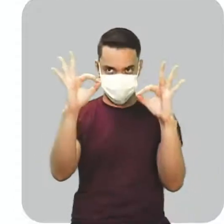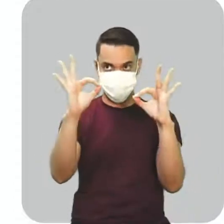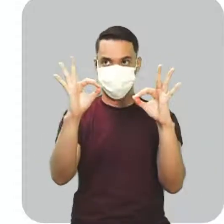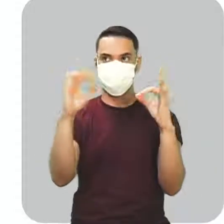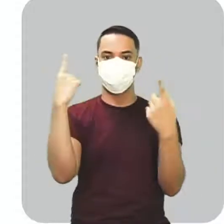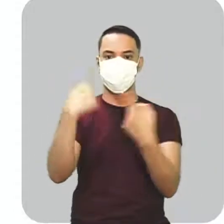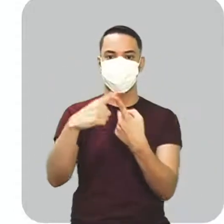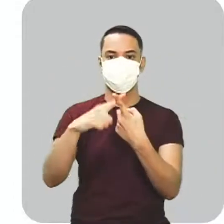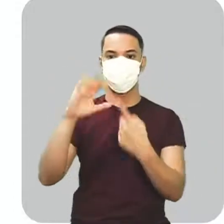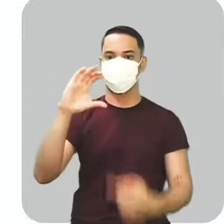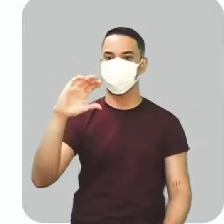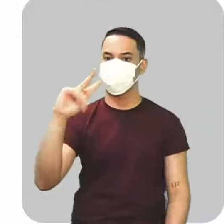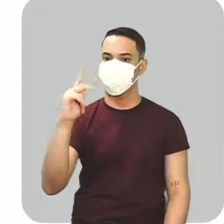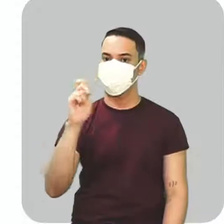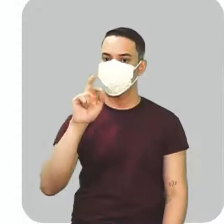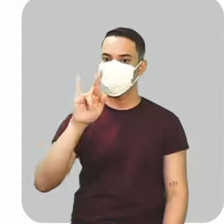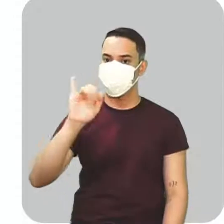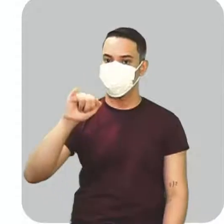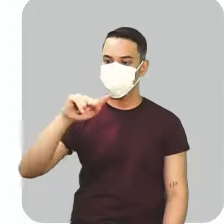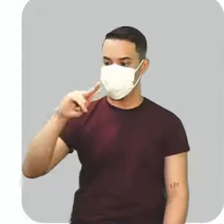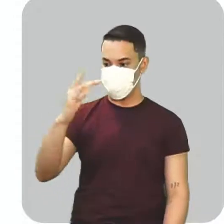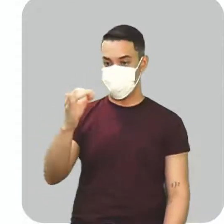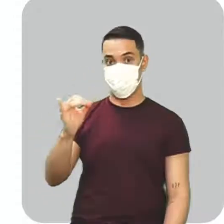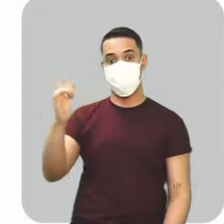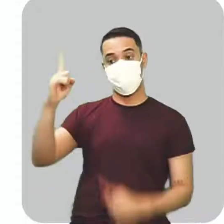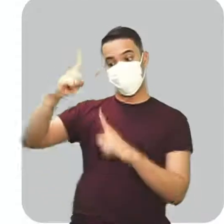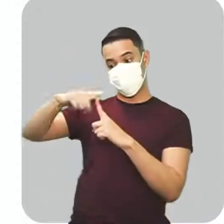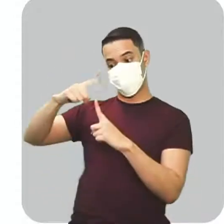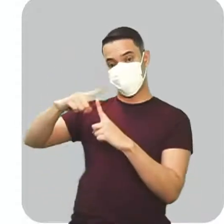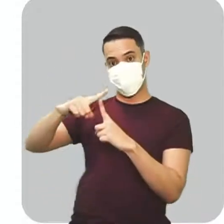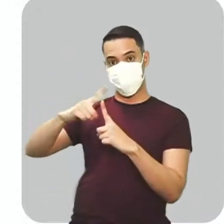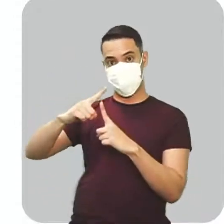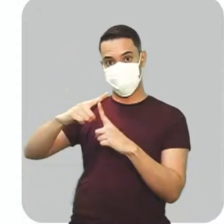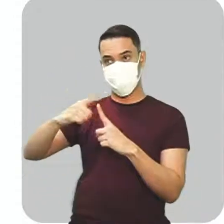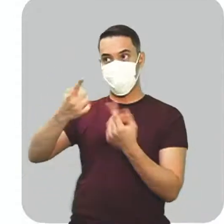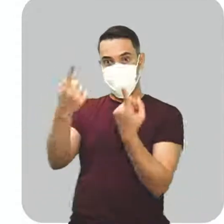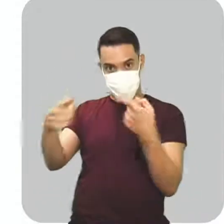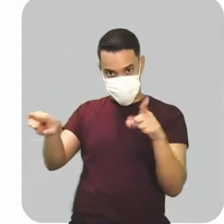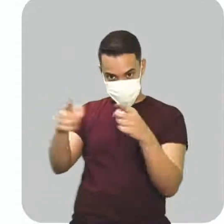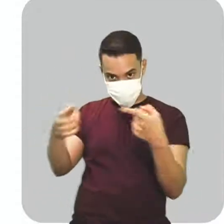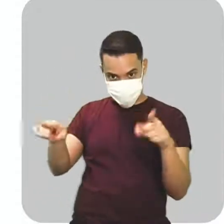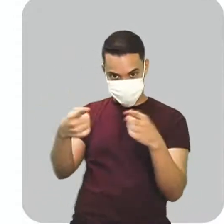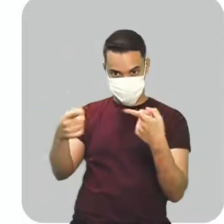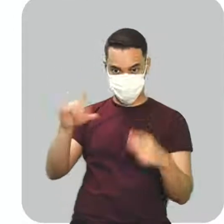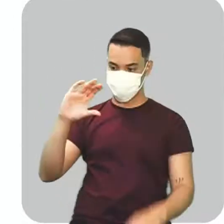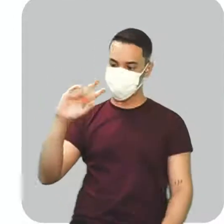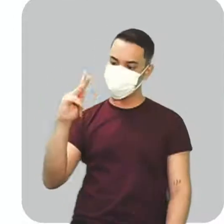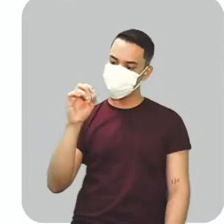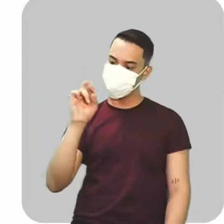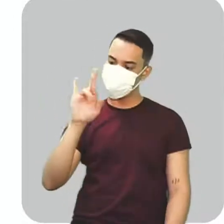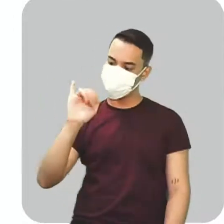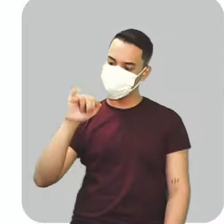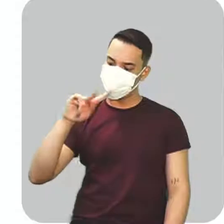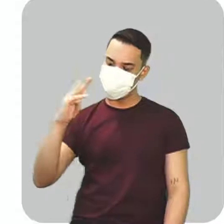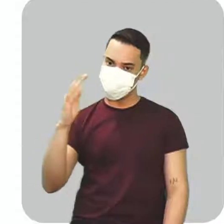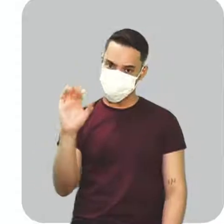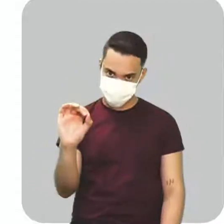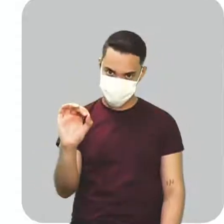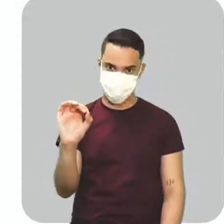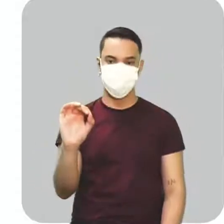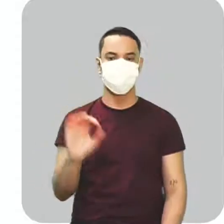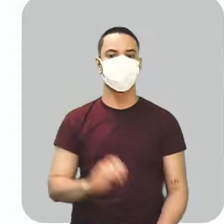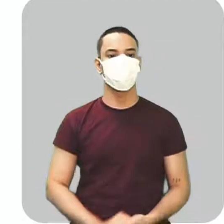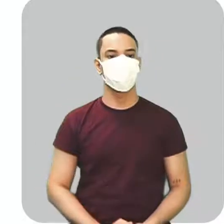Esse chorinho é um estilo musical, tá bom? Aqui eu tenho, ó, é um